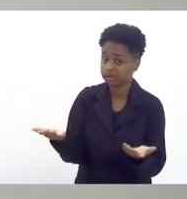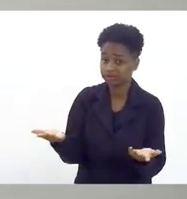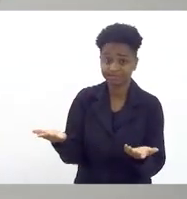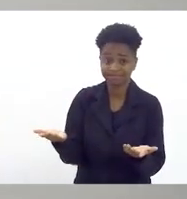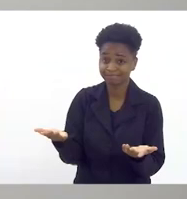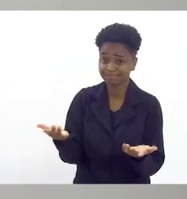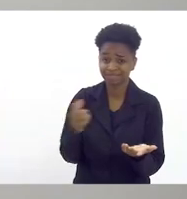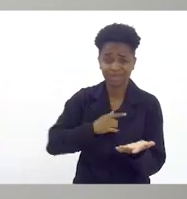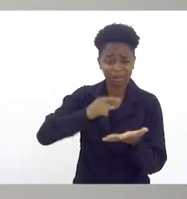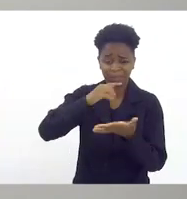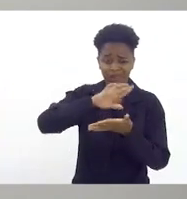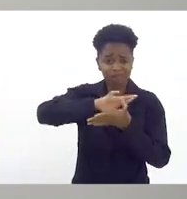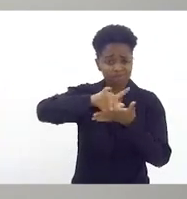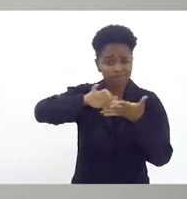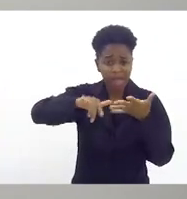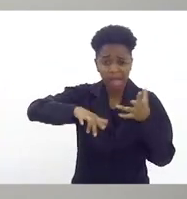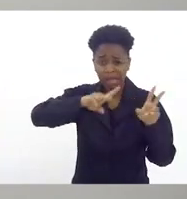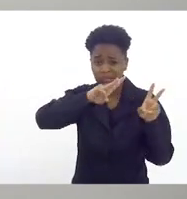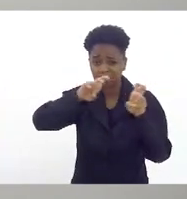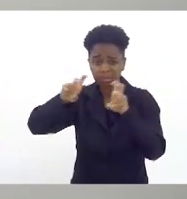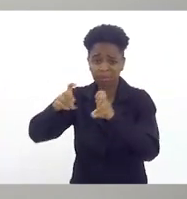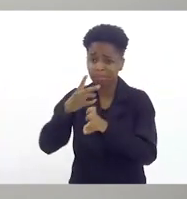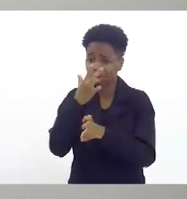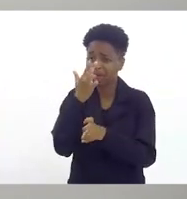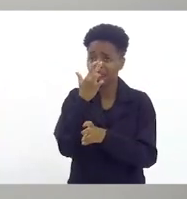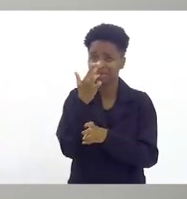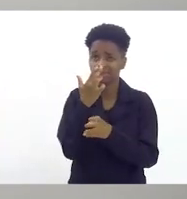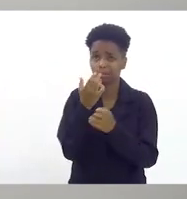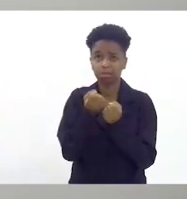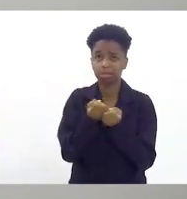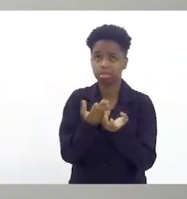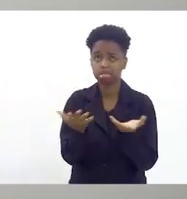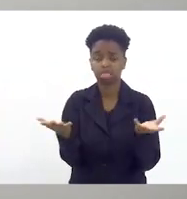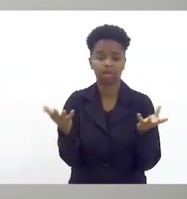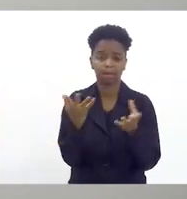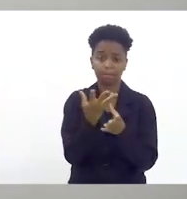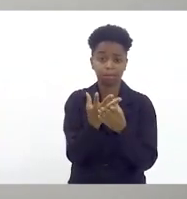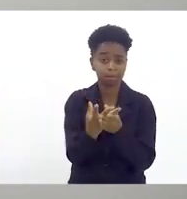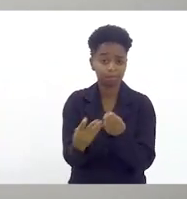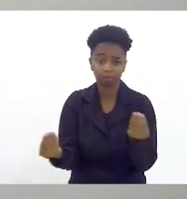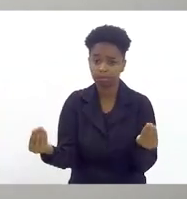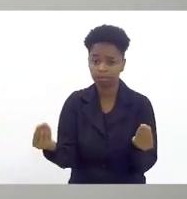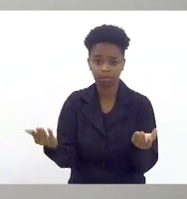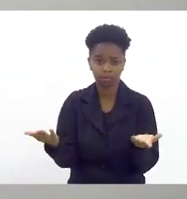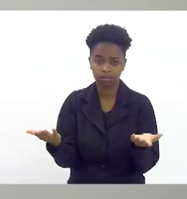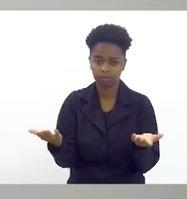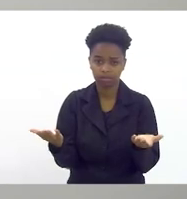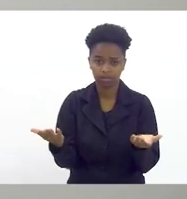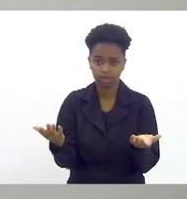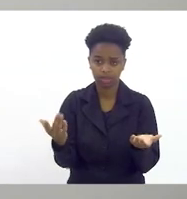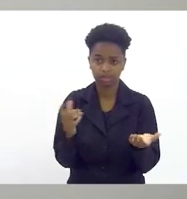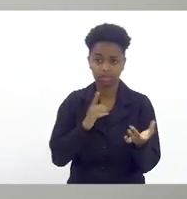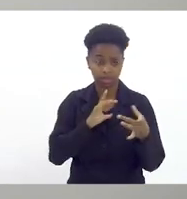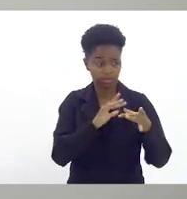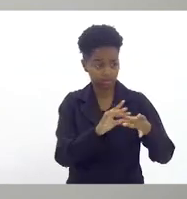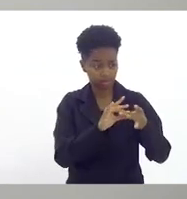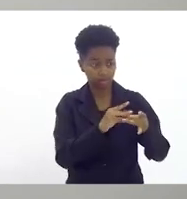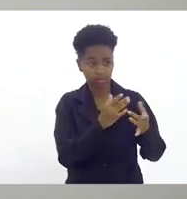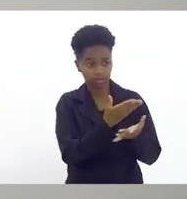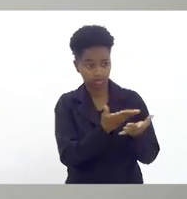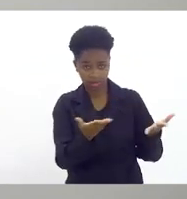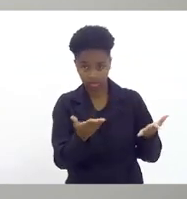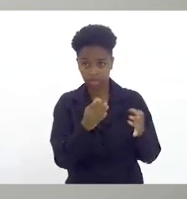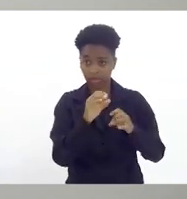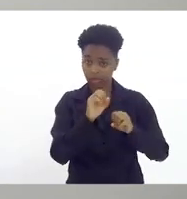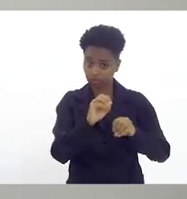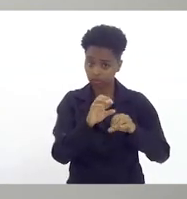plantas questões estão saindo Pelos Dedos não é professora tô aqui diante da uma companhia de companheiros e companheiros